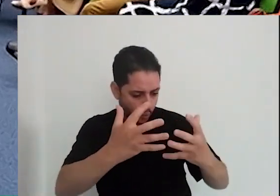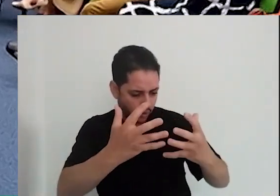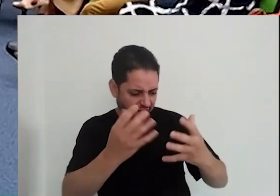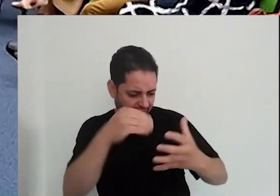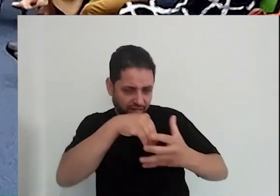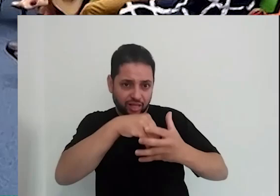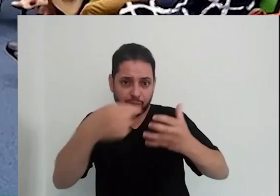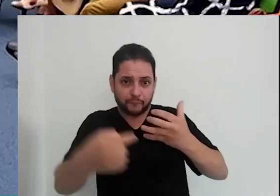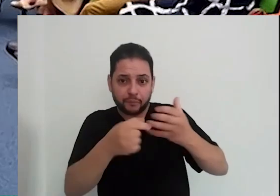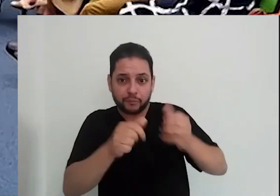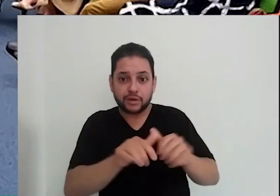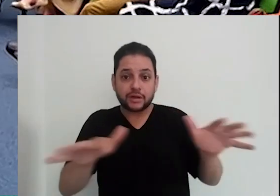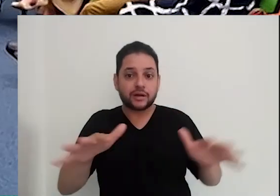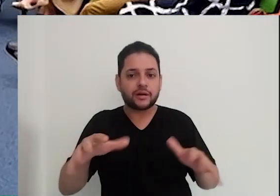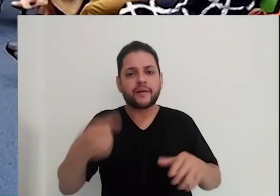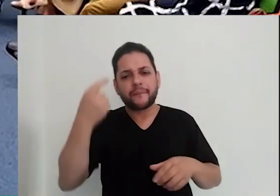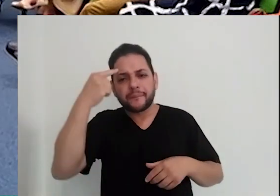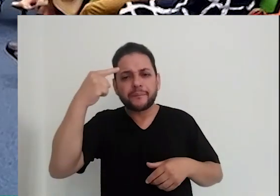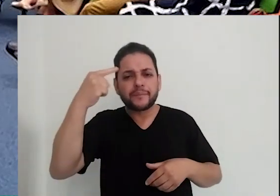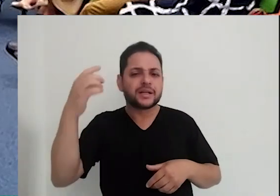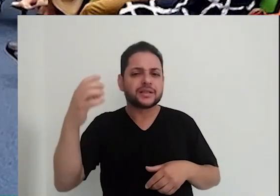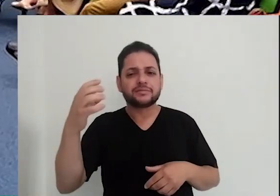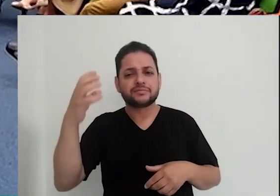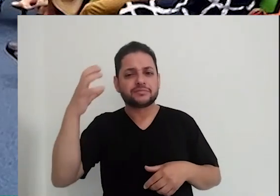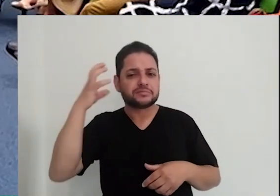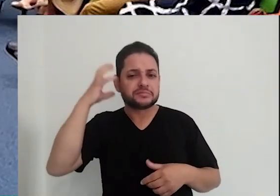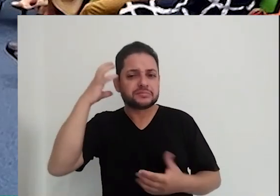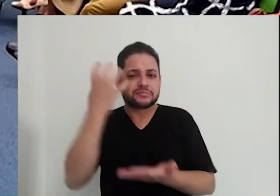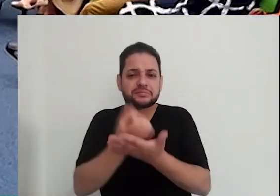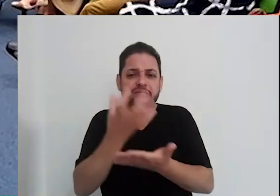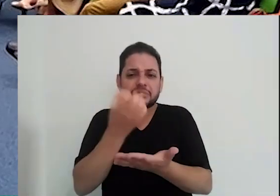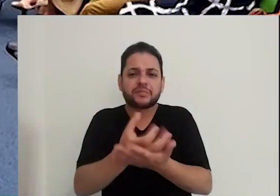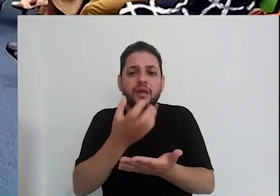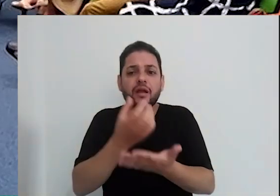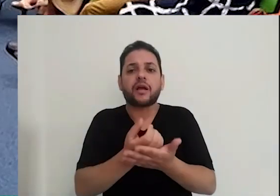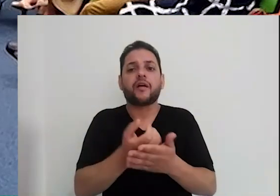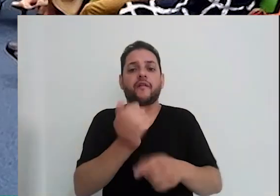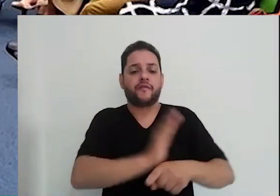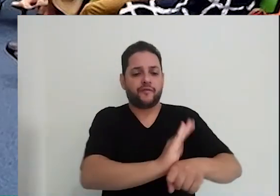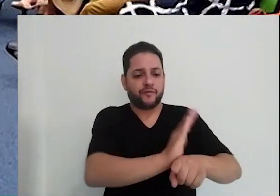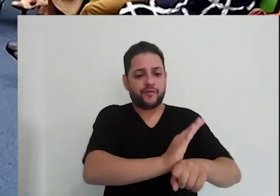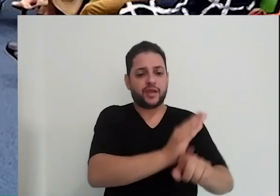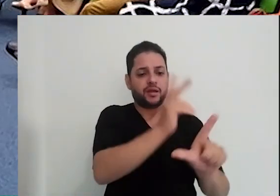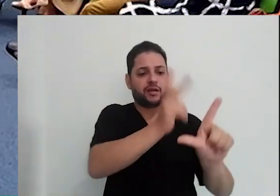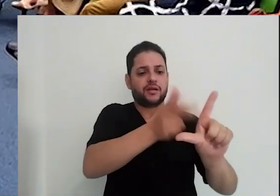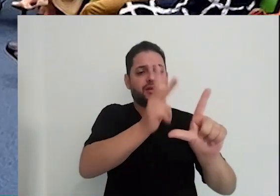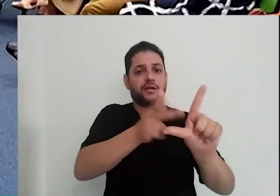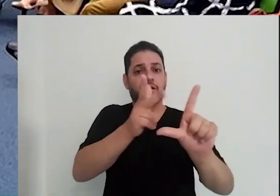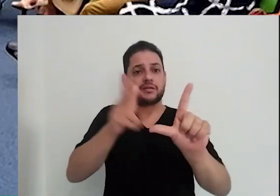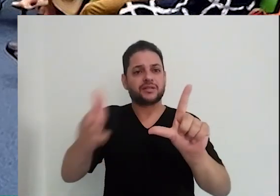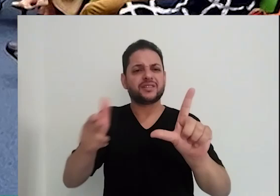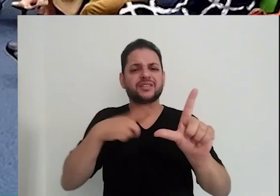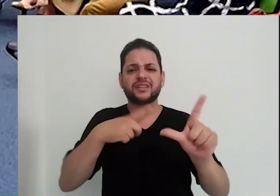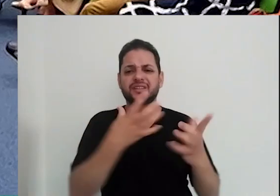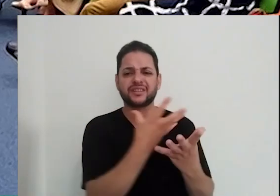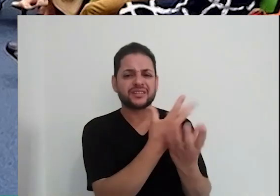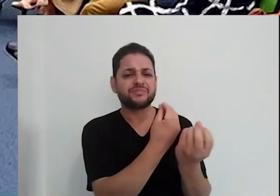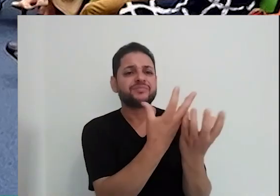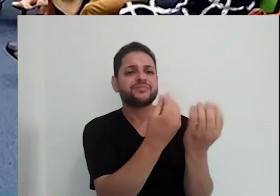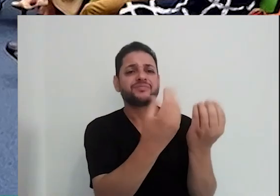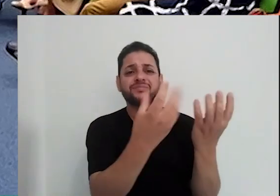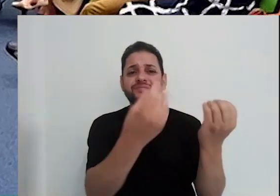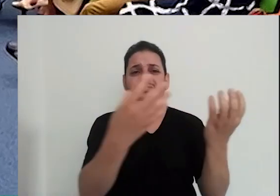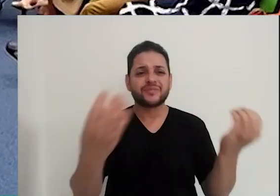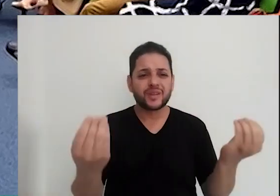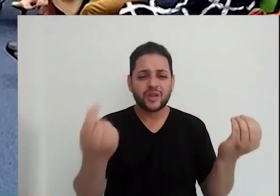podcast a gente pensa hoje em dia em filme série A gente tem tanta oferta de tanta coisa que às vezes a gente não sabe por